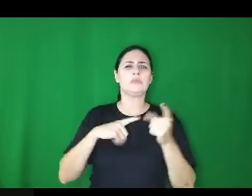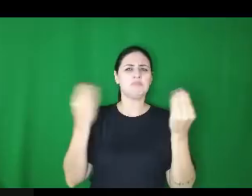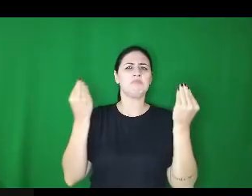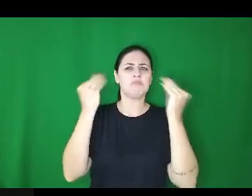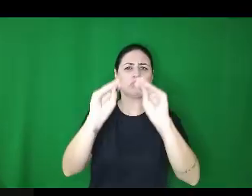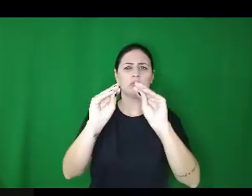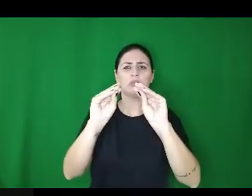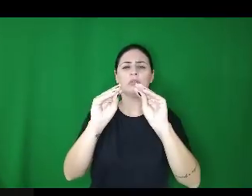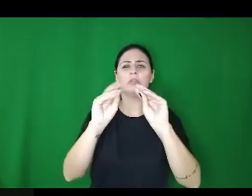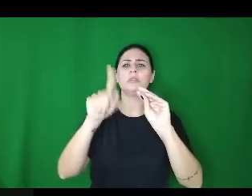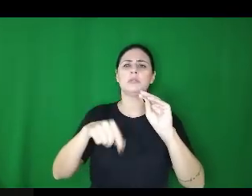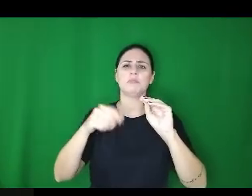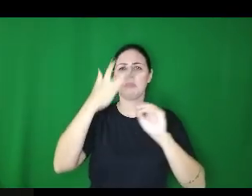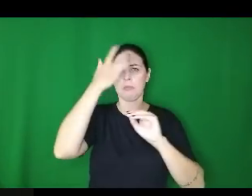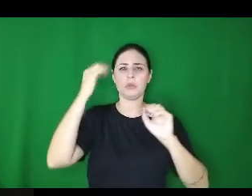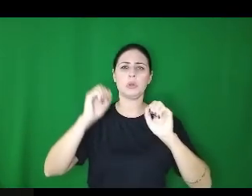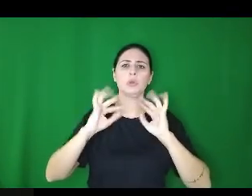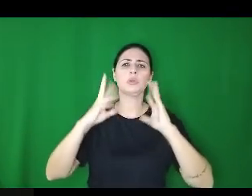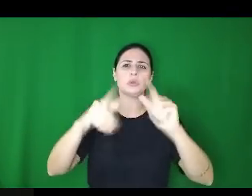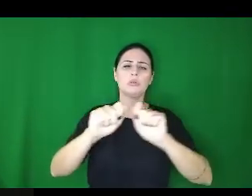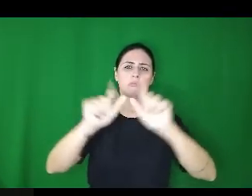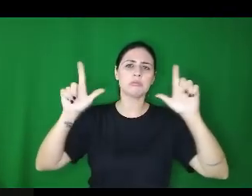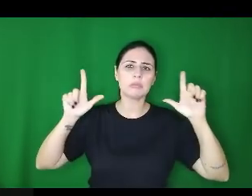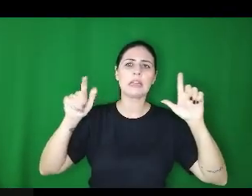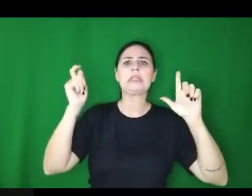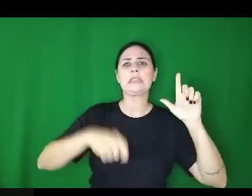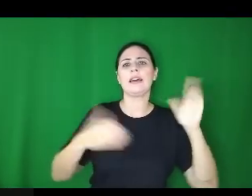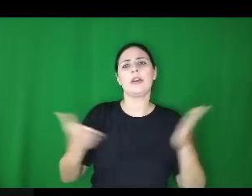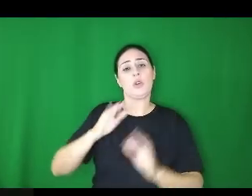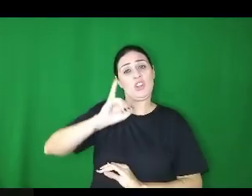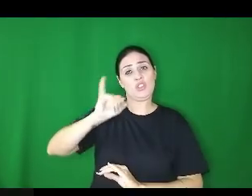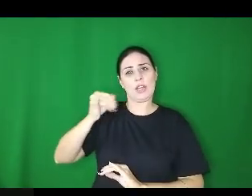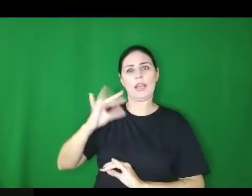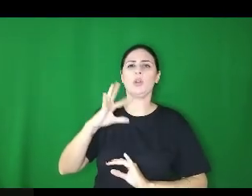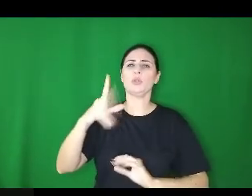importante ter acontecido, mas não aconteceu e que gerou lacunas aí.